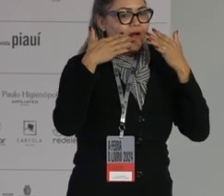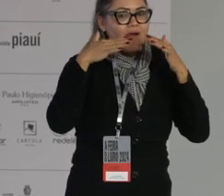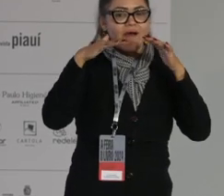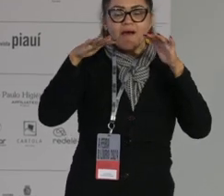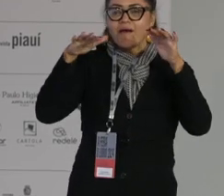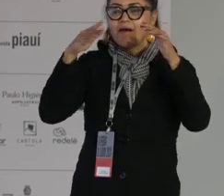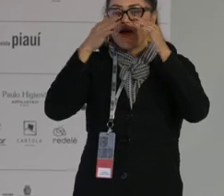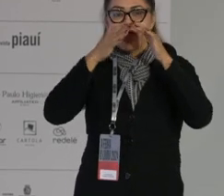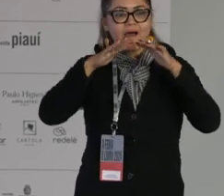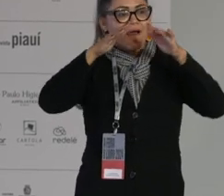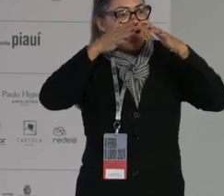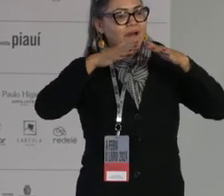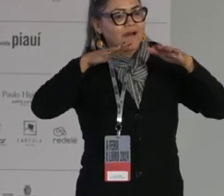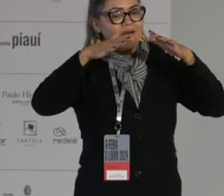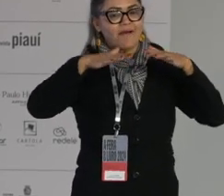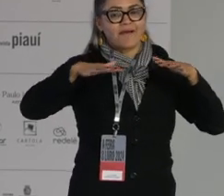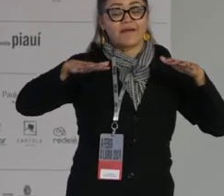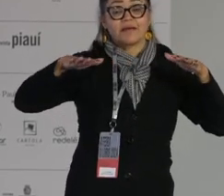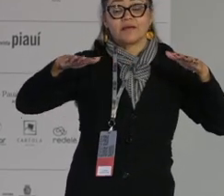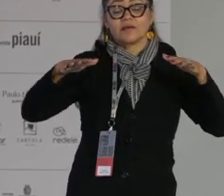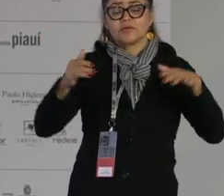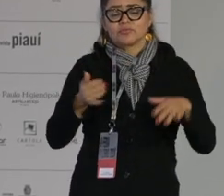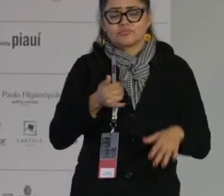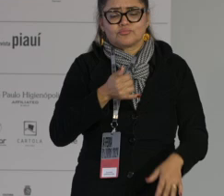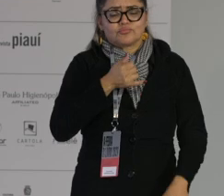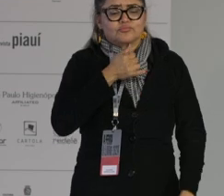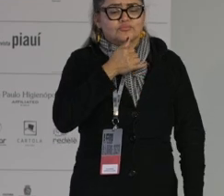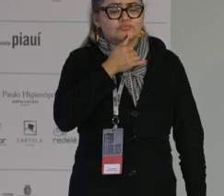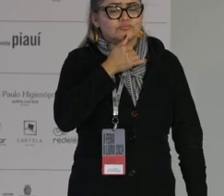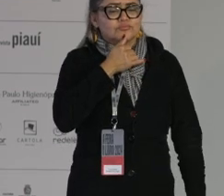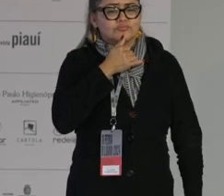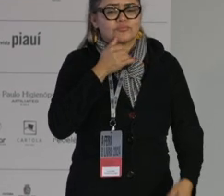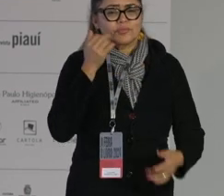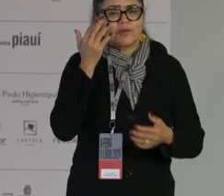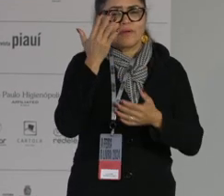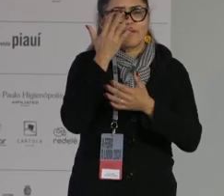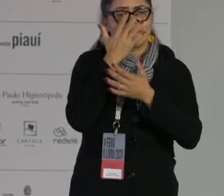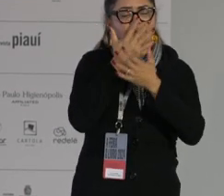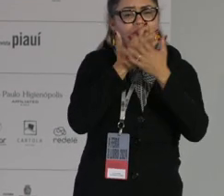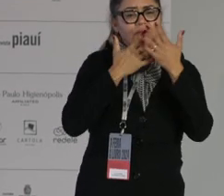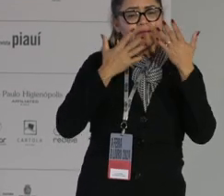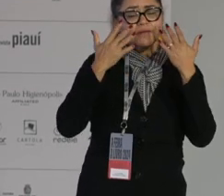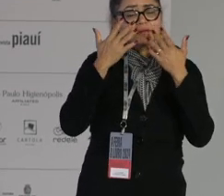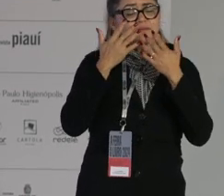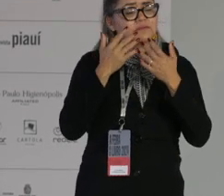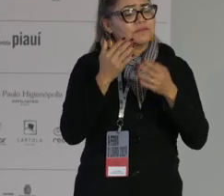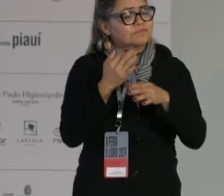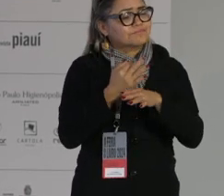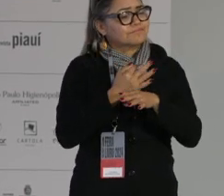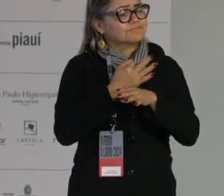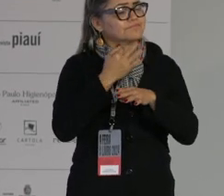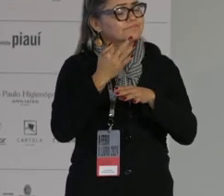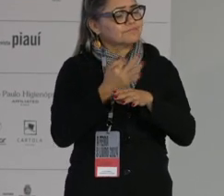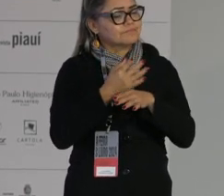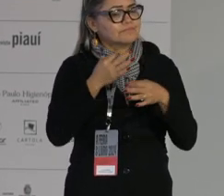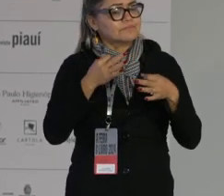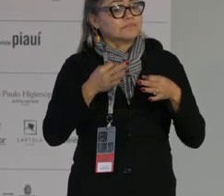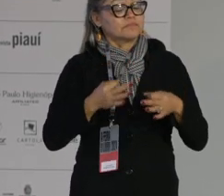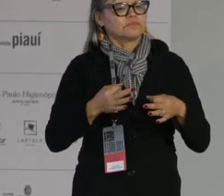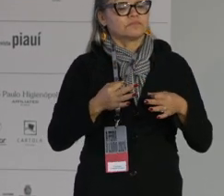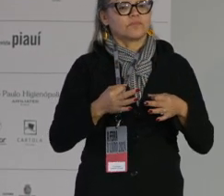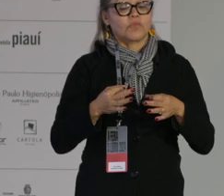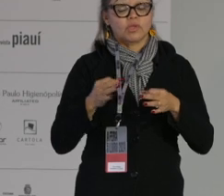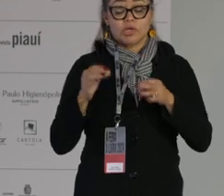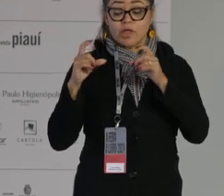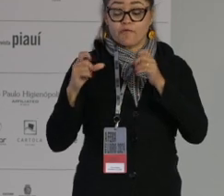um oceano em sépia, uma tristeza indizível que ela suportava dignamente. E isso desde as fotos